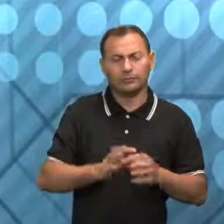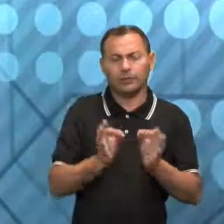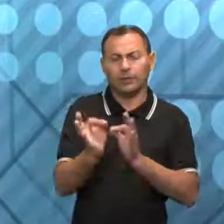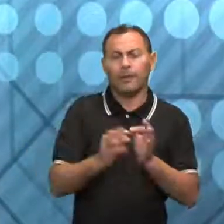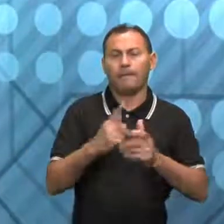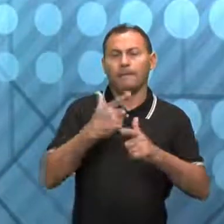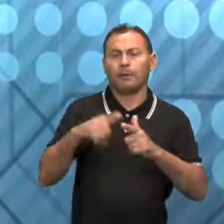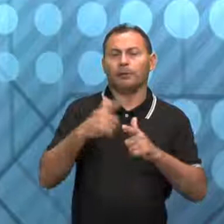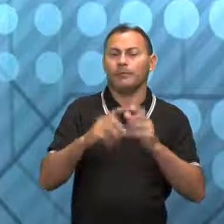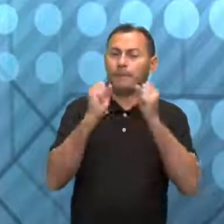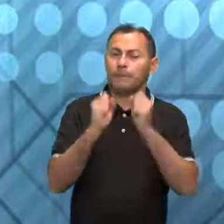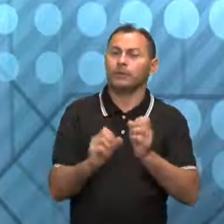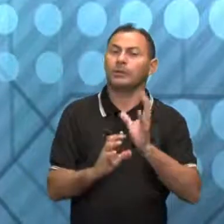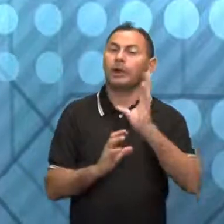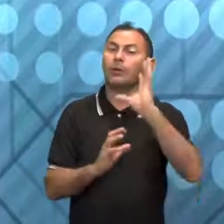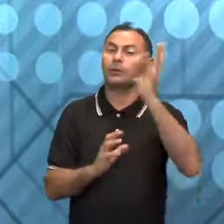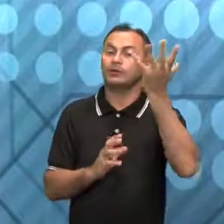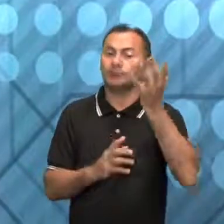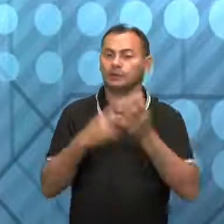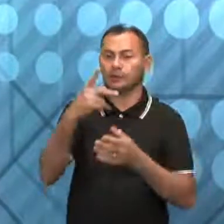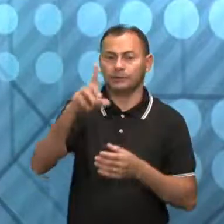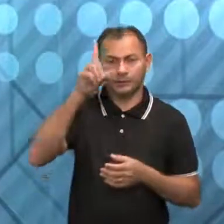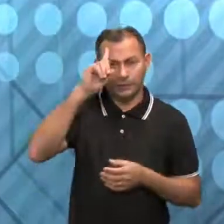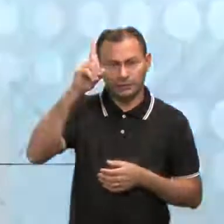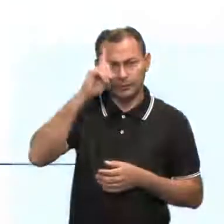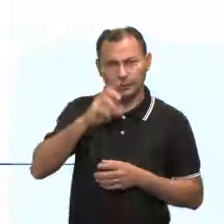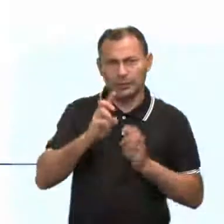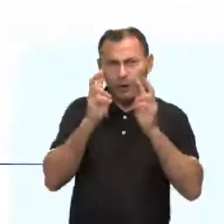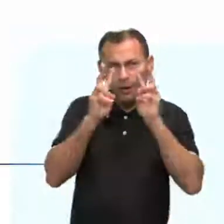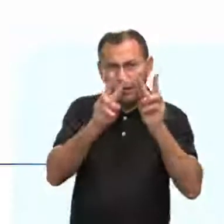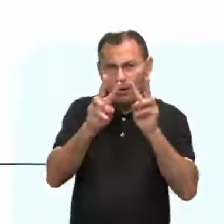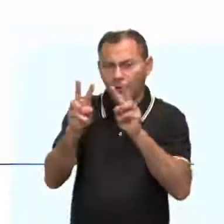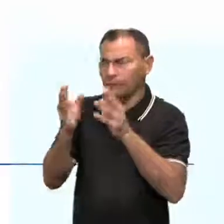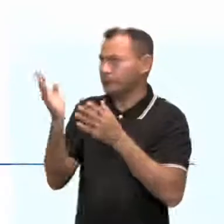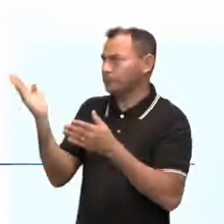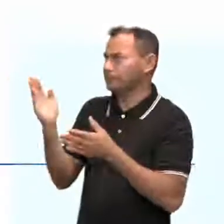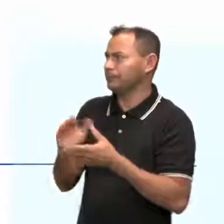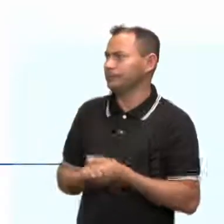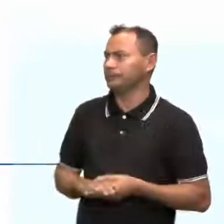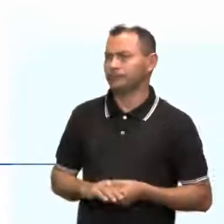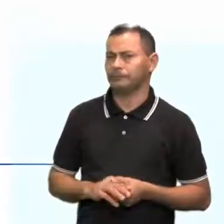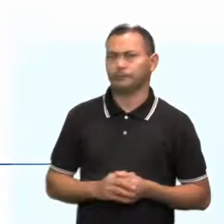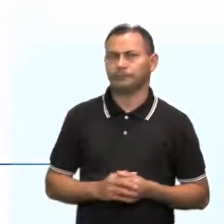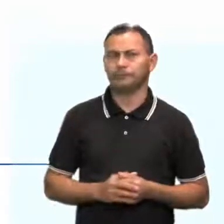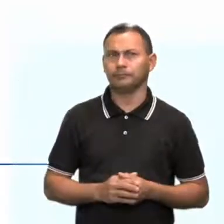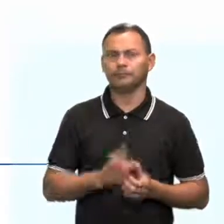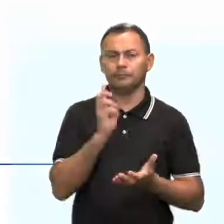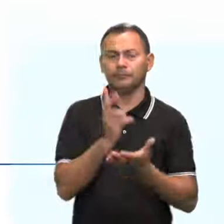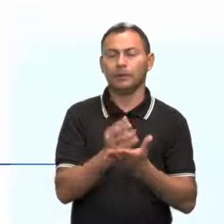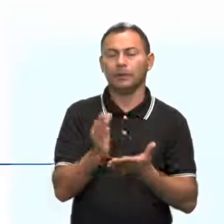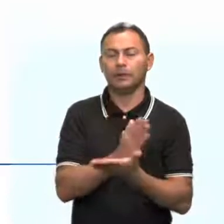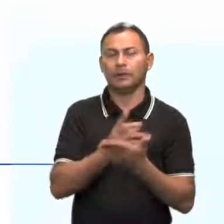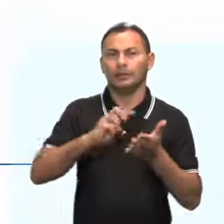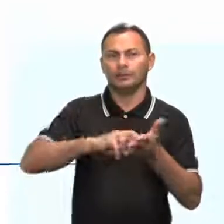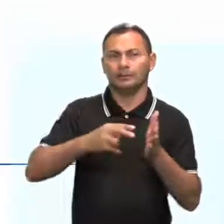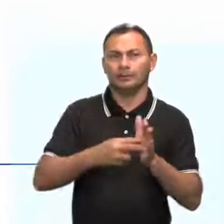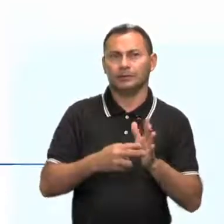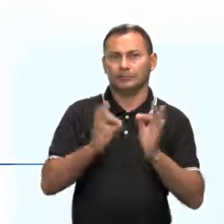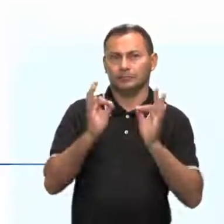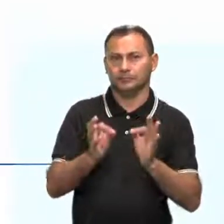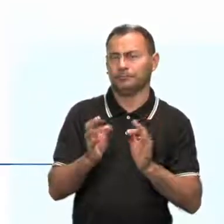resolução de um problema que pode acontecer no seu dia a dia. Observando aqui no slide, então, primeiro algumas definições.